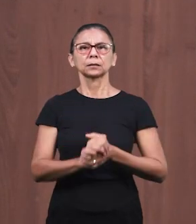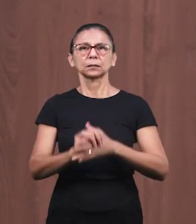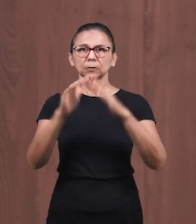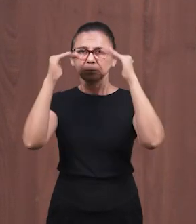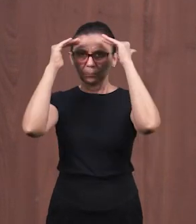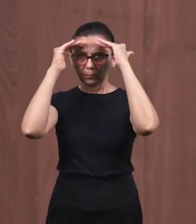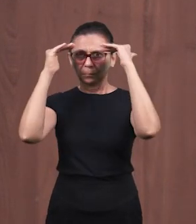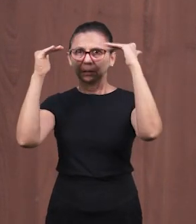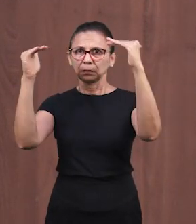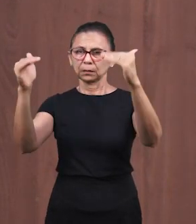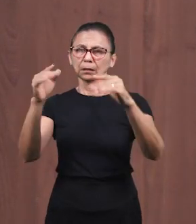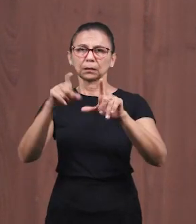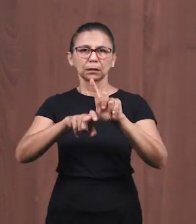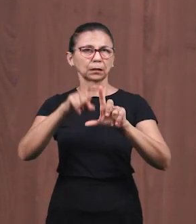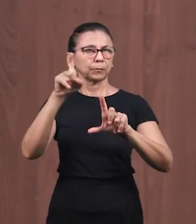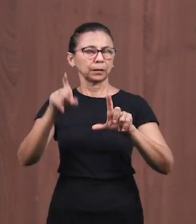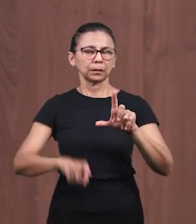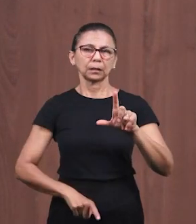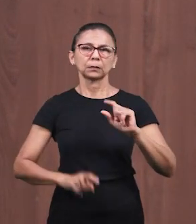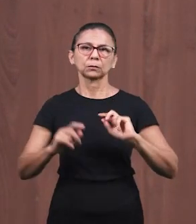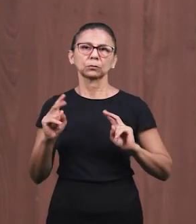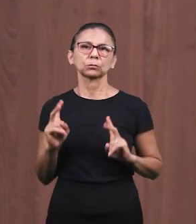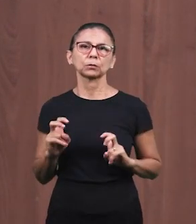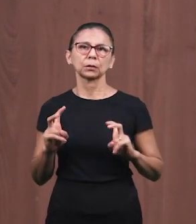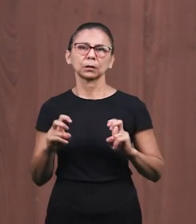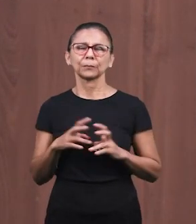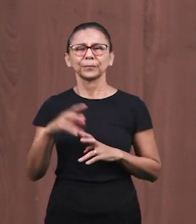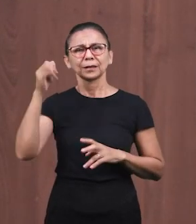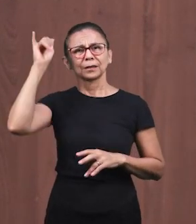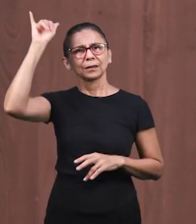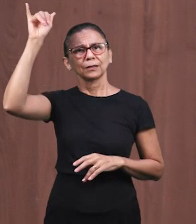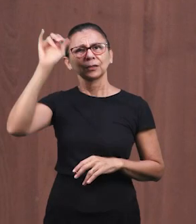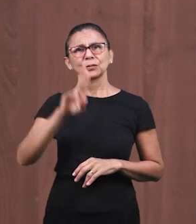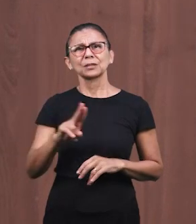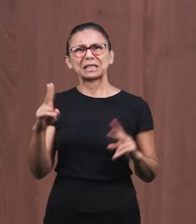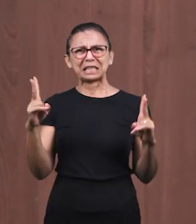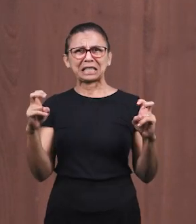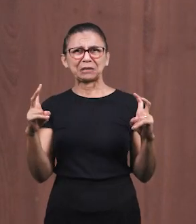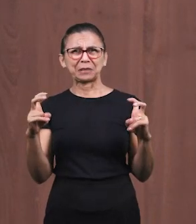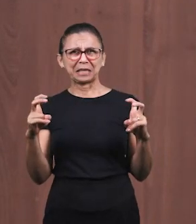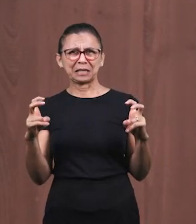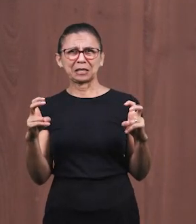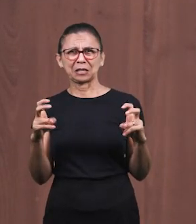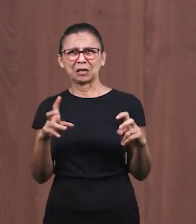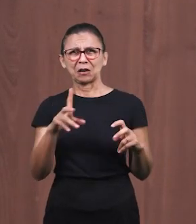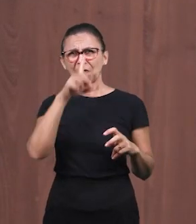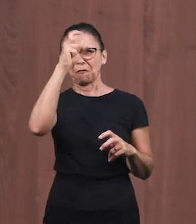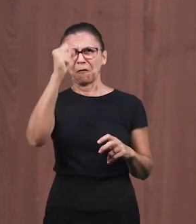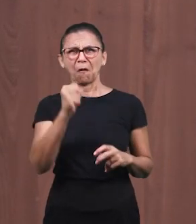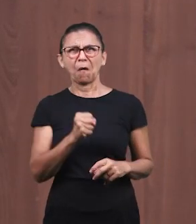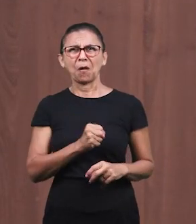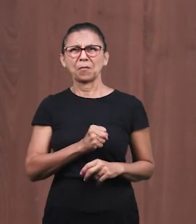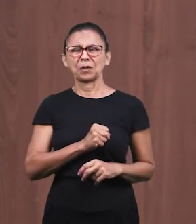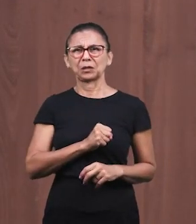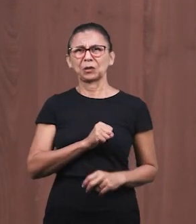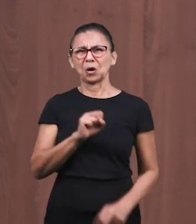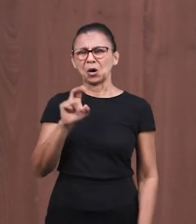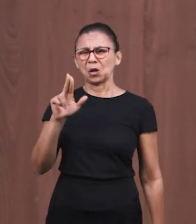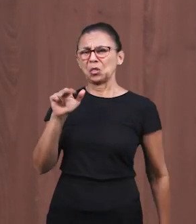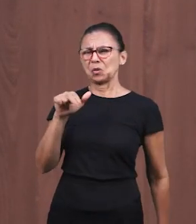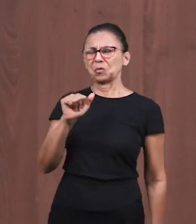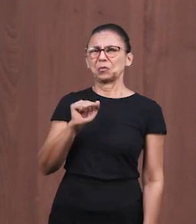sobretudo, respeitosas, independente do tema. Evite usar expressões extremistas como